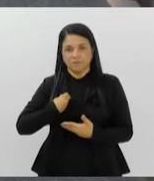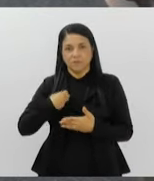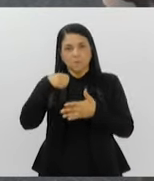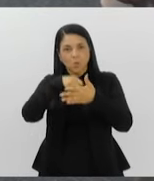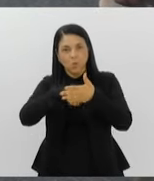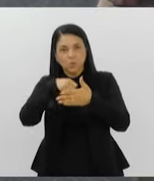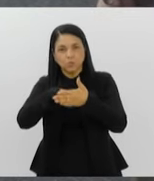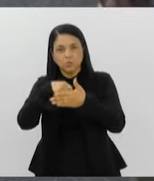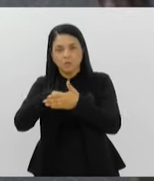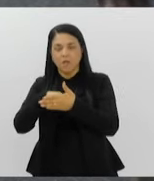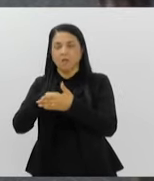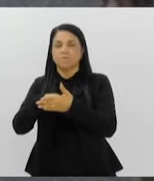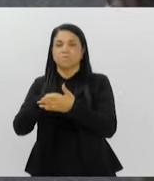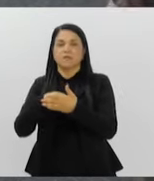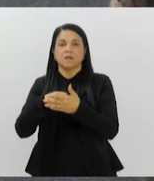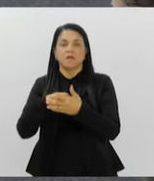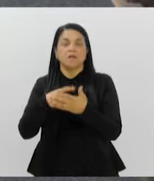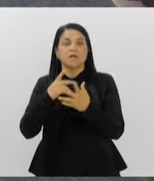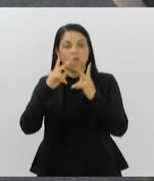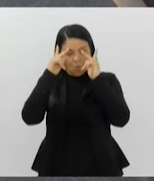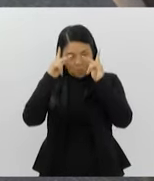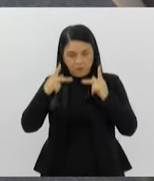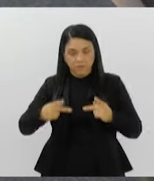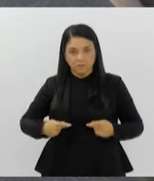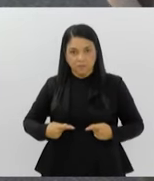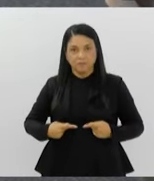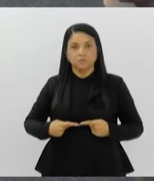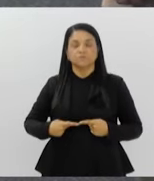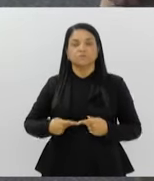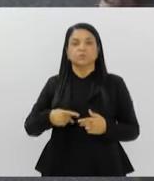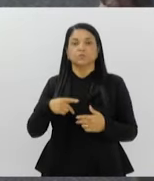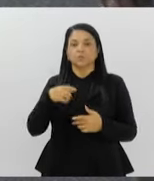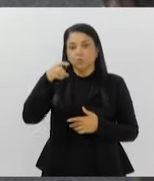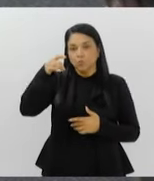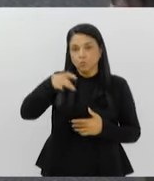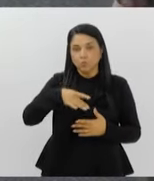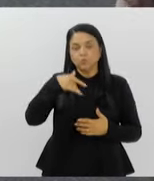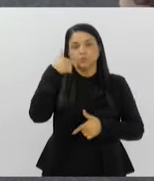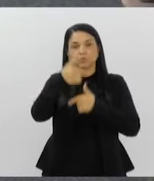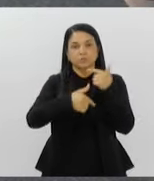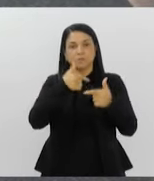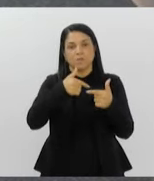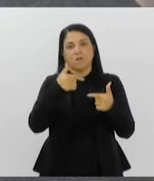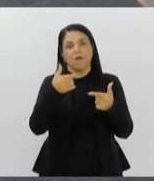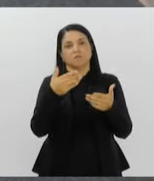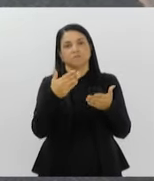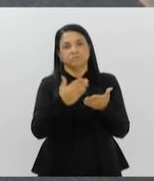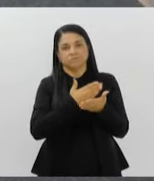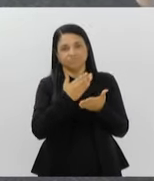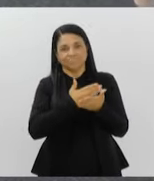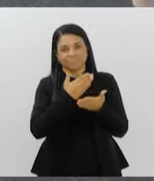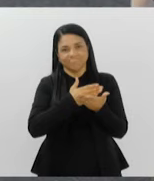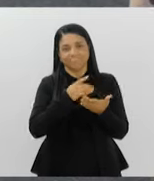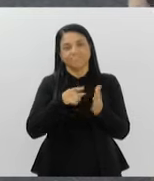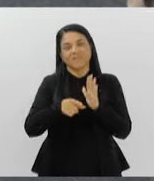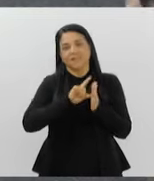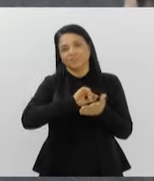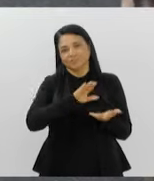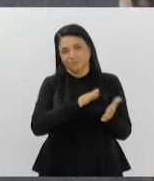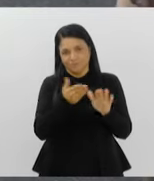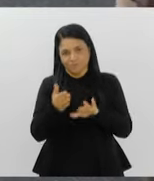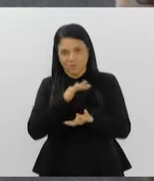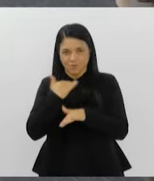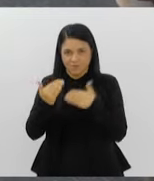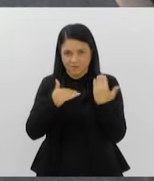causas humanitárias, foi o seu último grande trabalho no nosso mandato, antes que ela fizesse a passagem e antes que